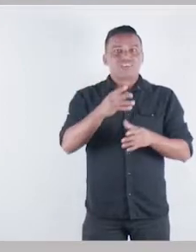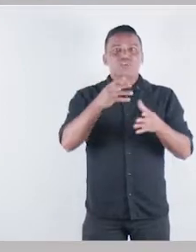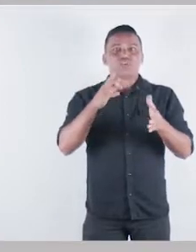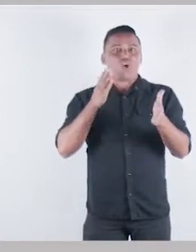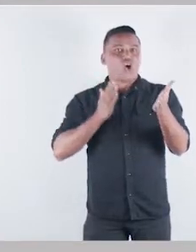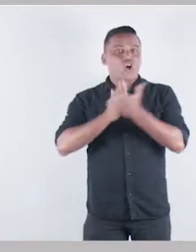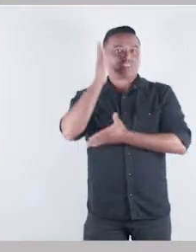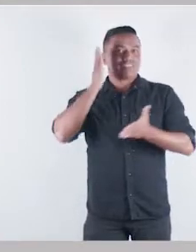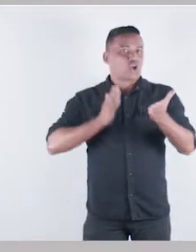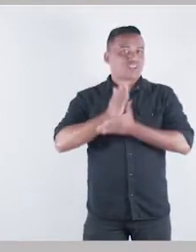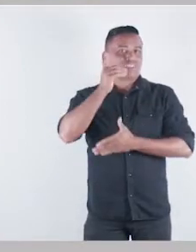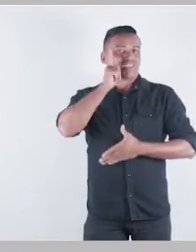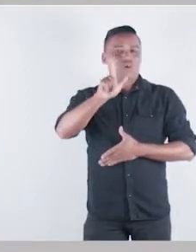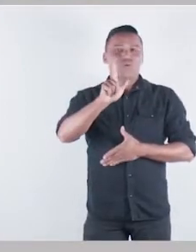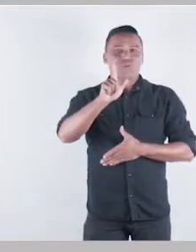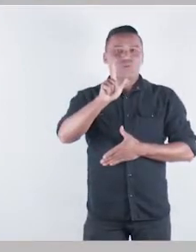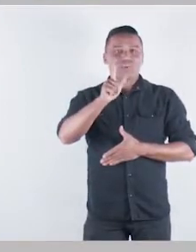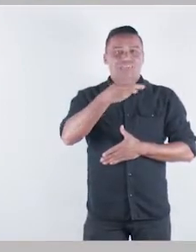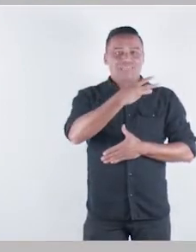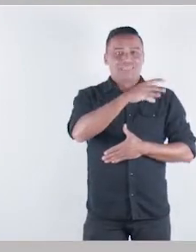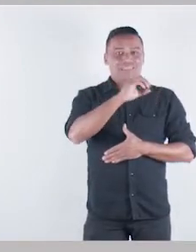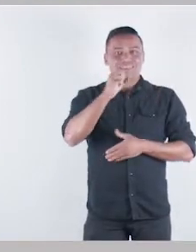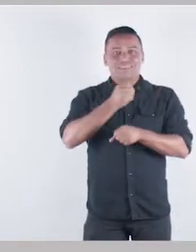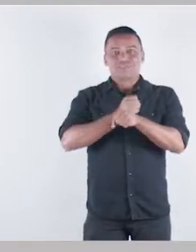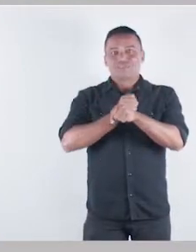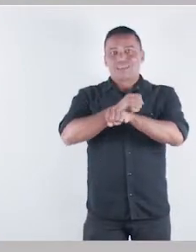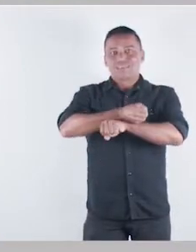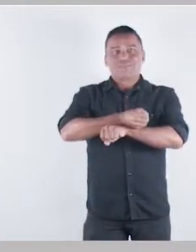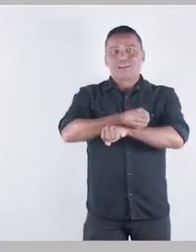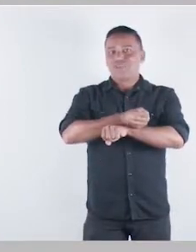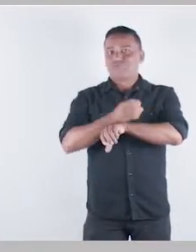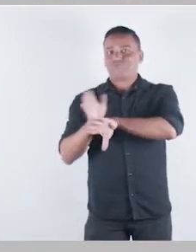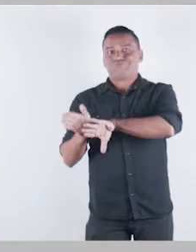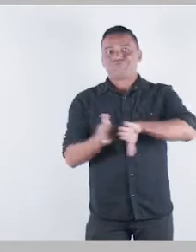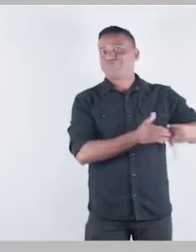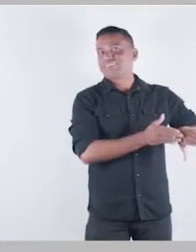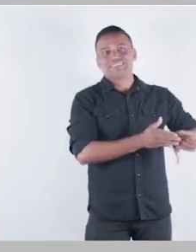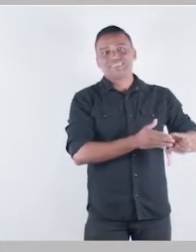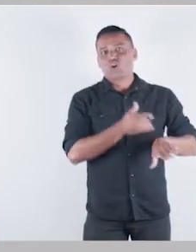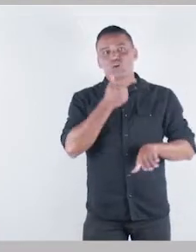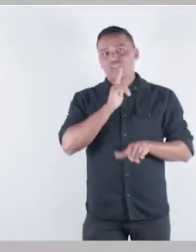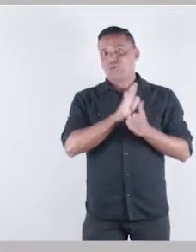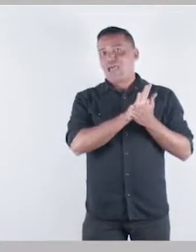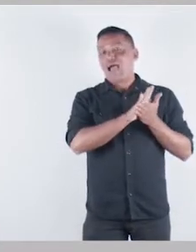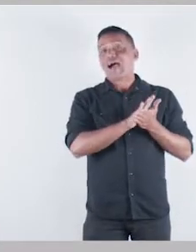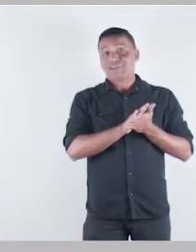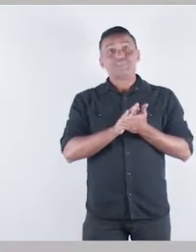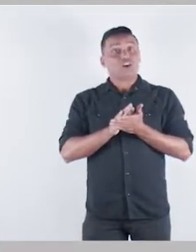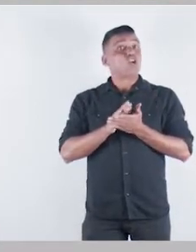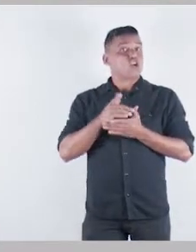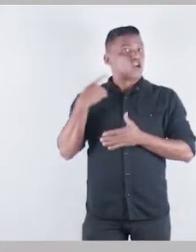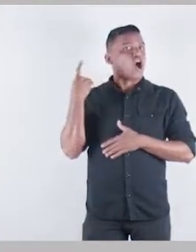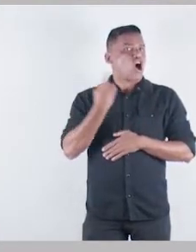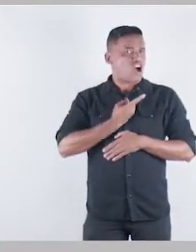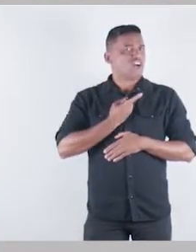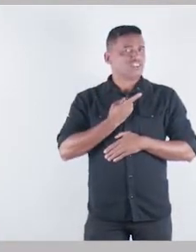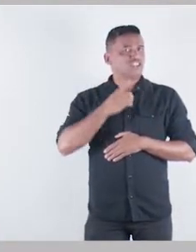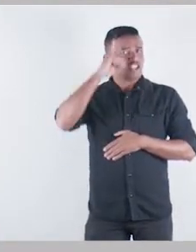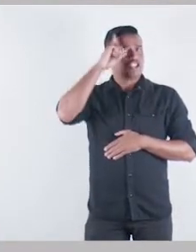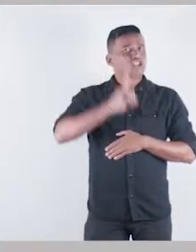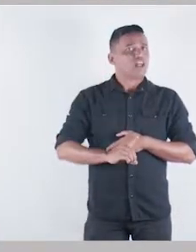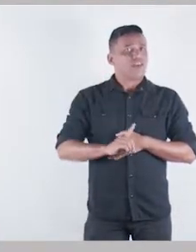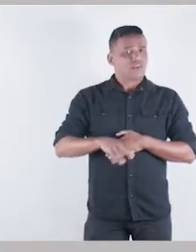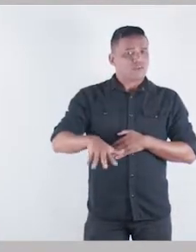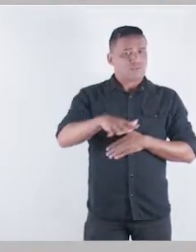tantos anos de escravidão. A dificuldade nossa é que nós conquistamos o direito no campo